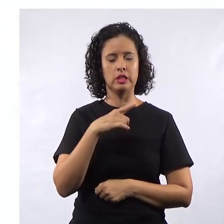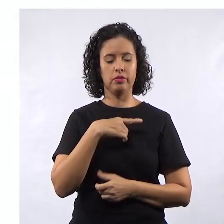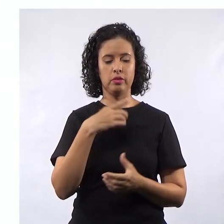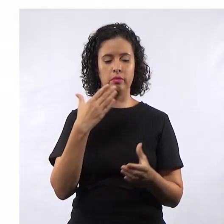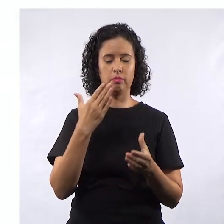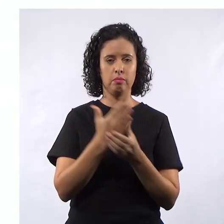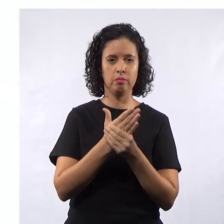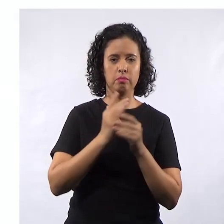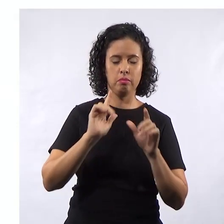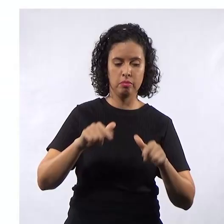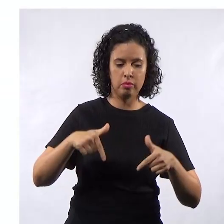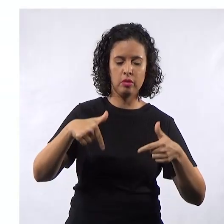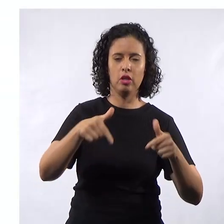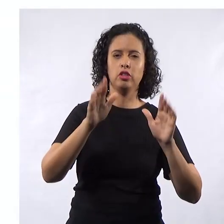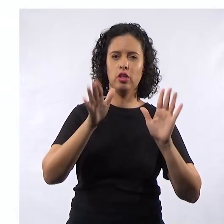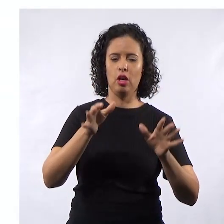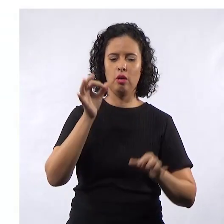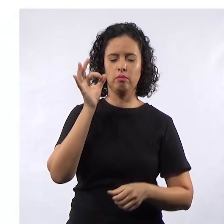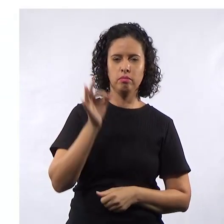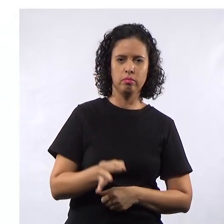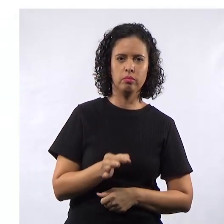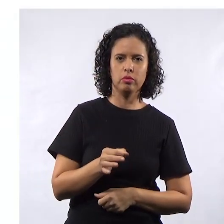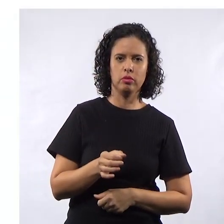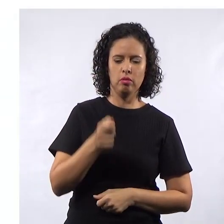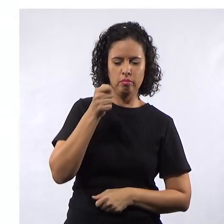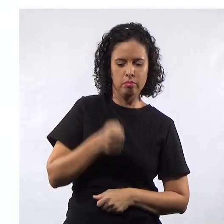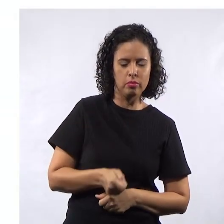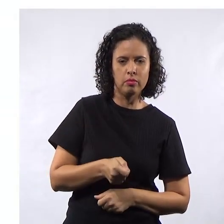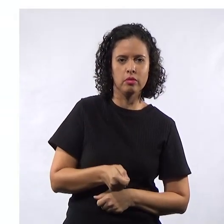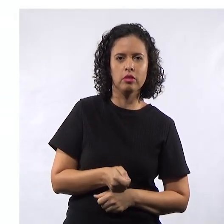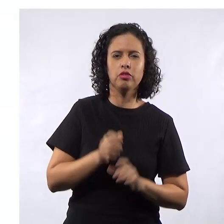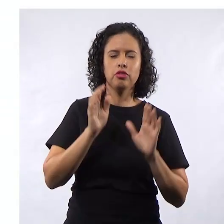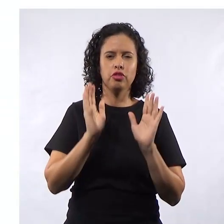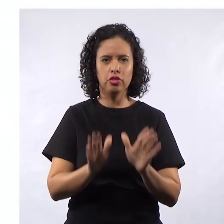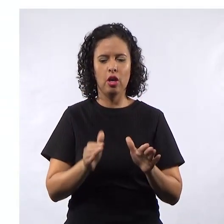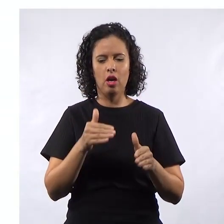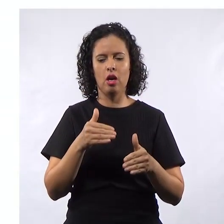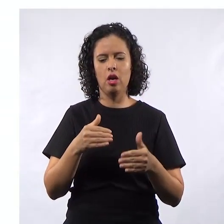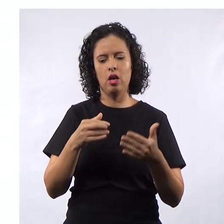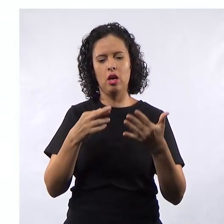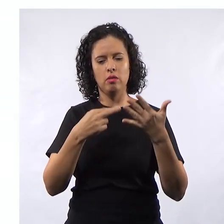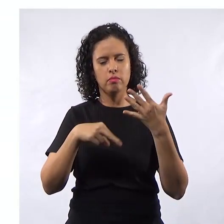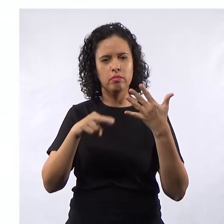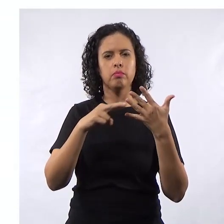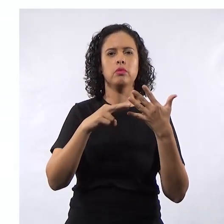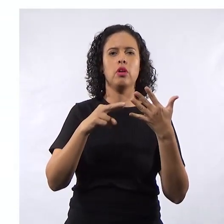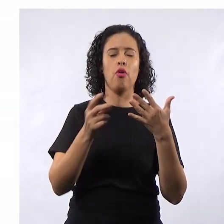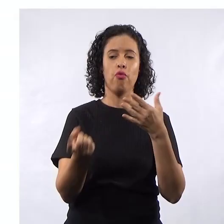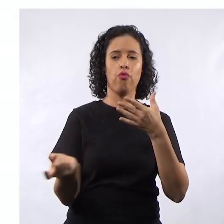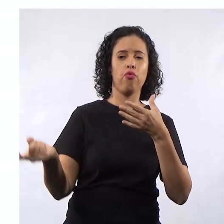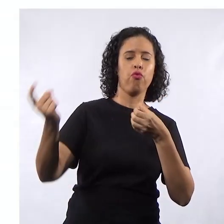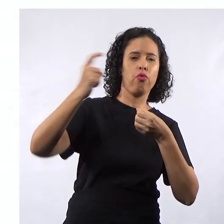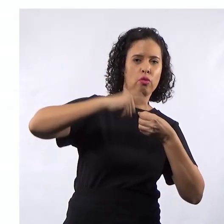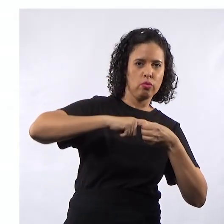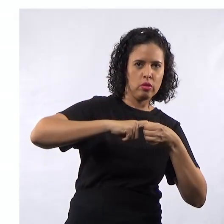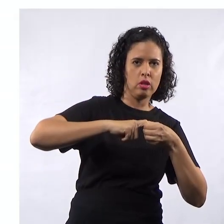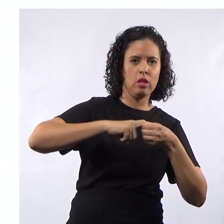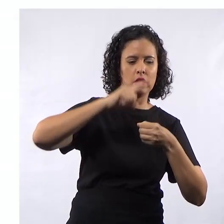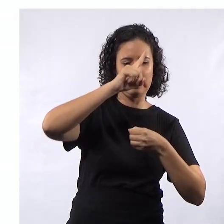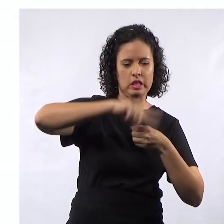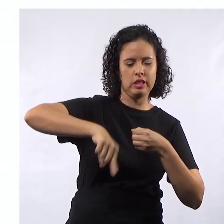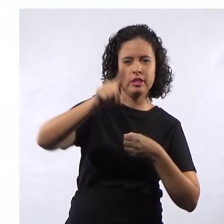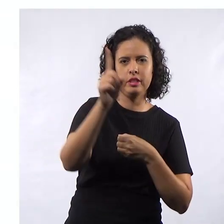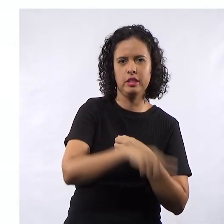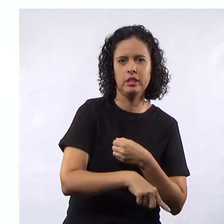ação que já foi julgada, quando a gente fala coisa julgada, quer dizer que já transitou em julgado, não tem mais como